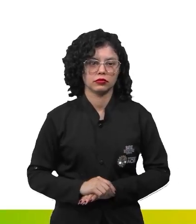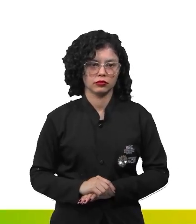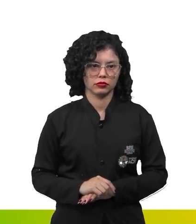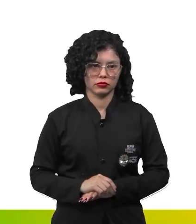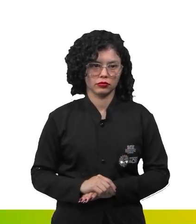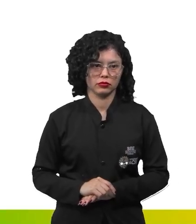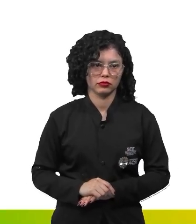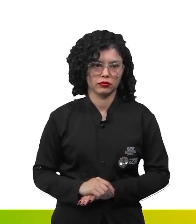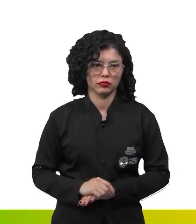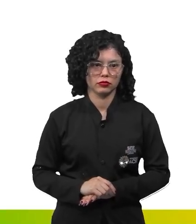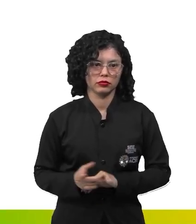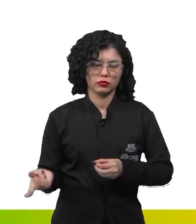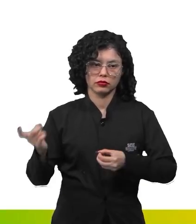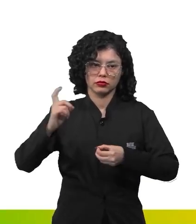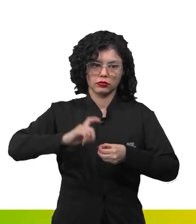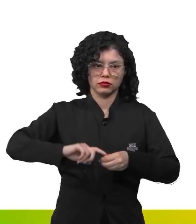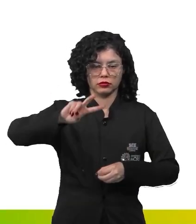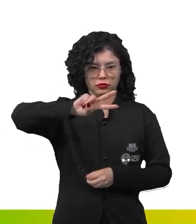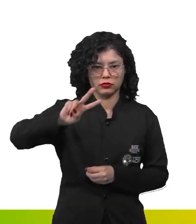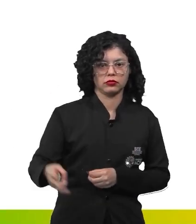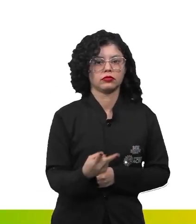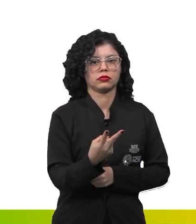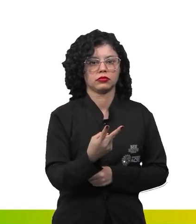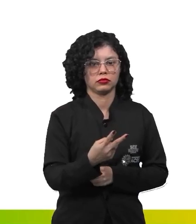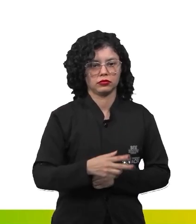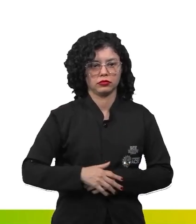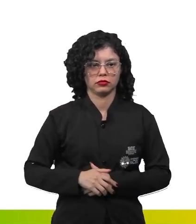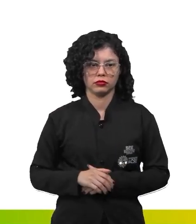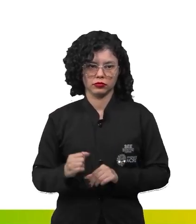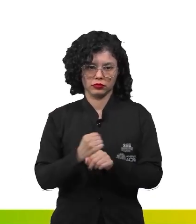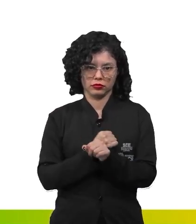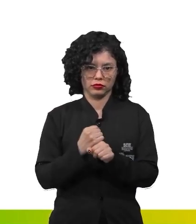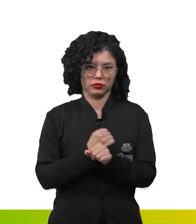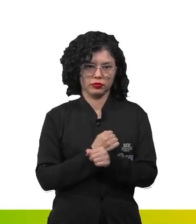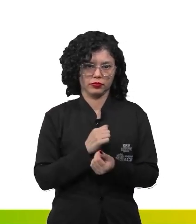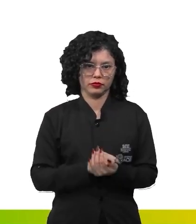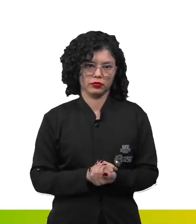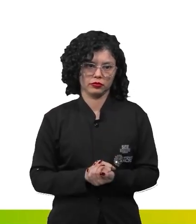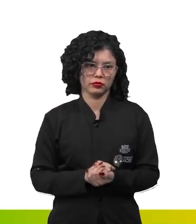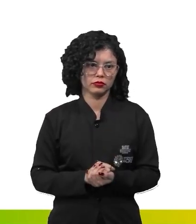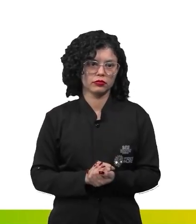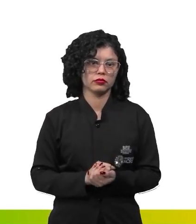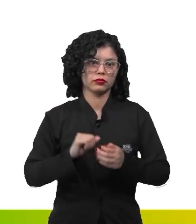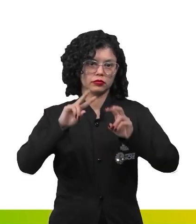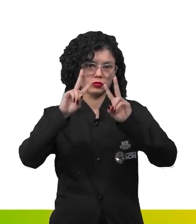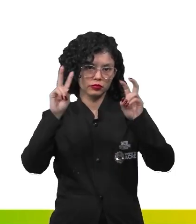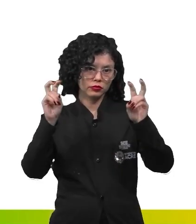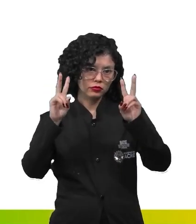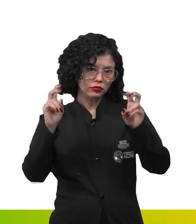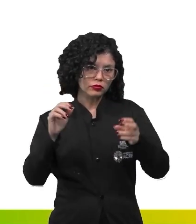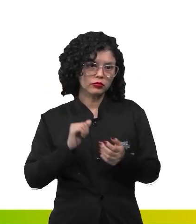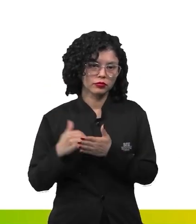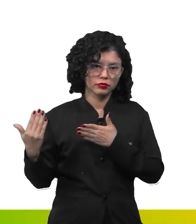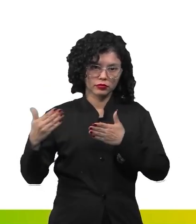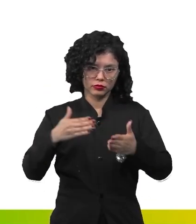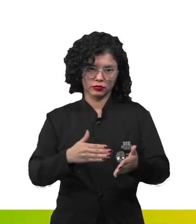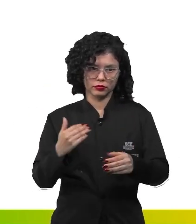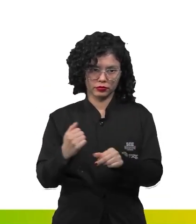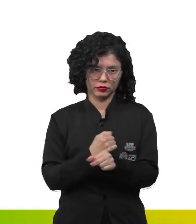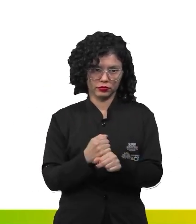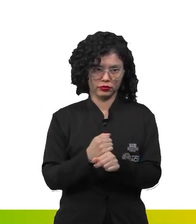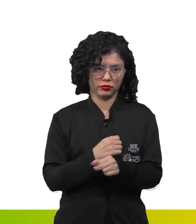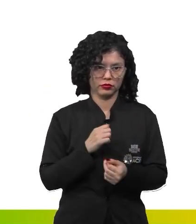durante a ditadura militar e retomada somente nos anos 2000, sendo mais específico no ano